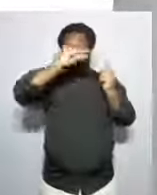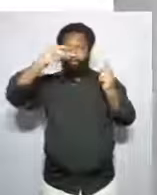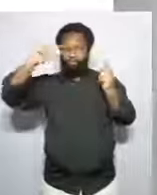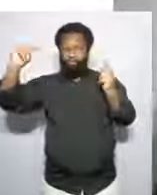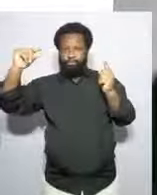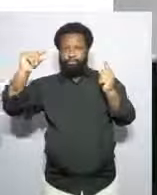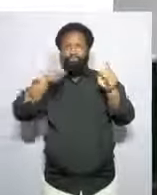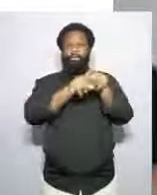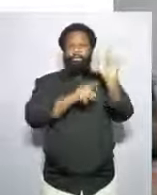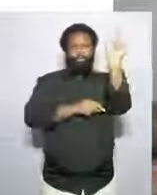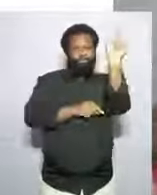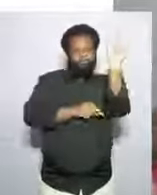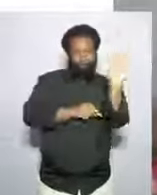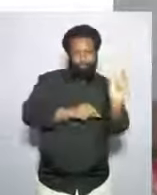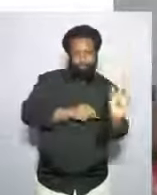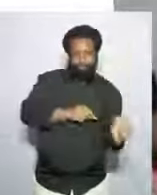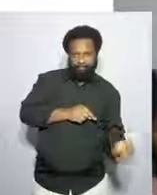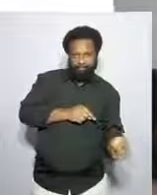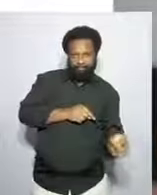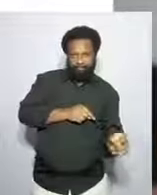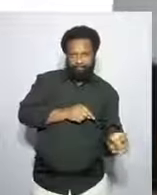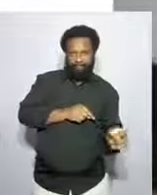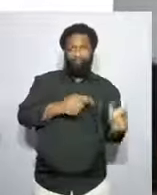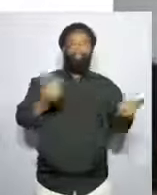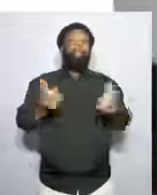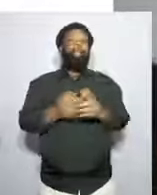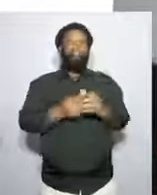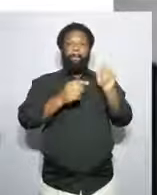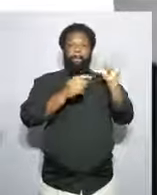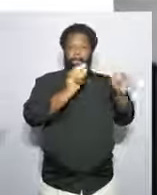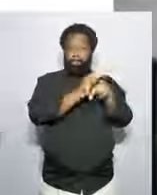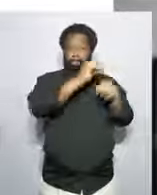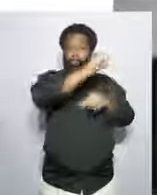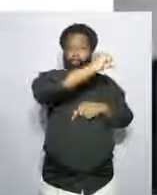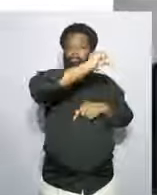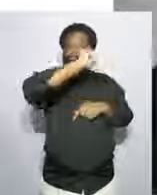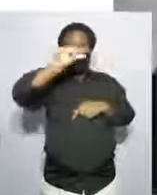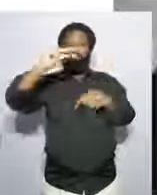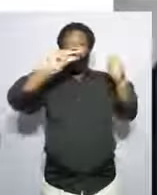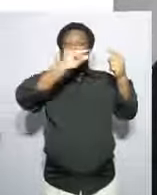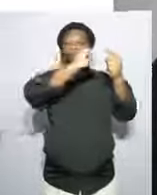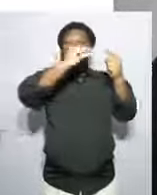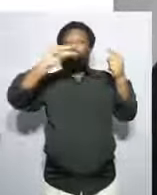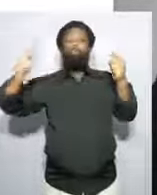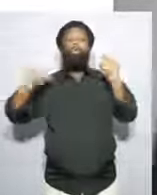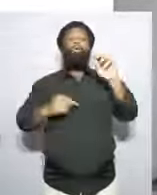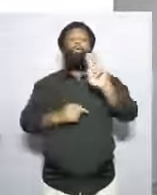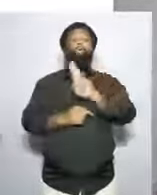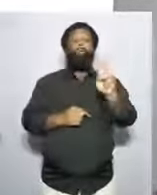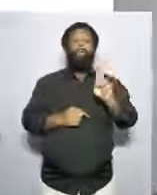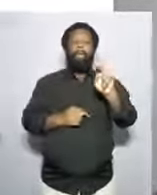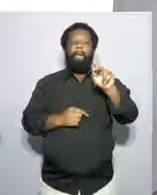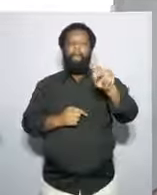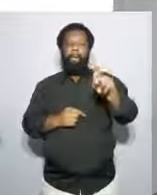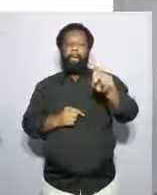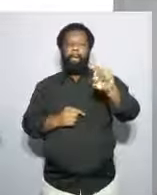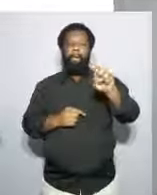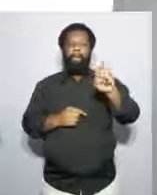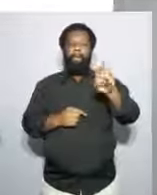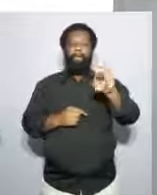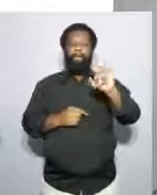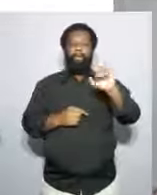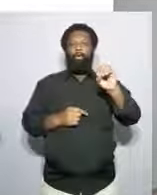horizontal e linhas na vertical. As linhas na horizontal são conhecidas como